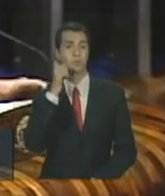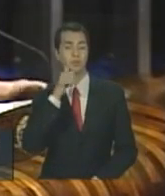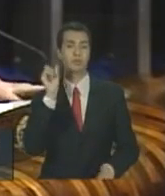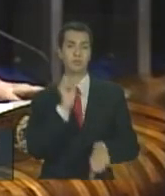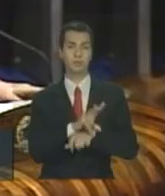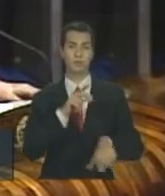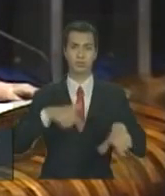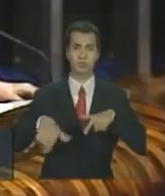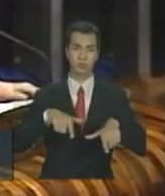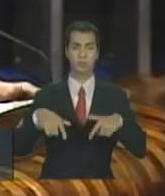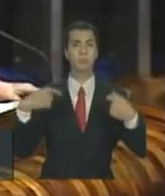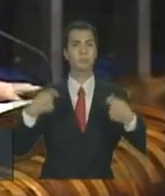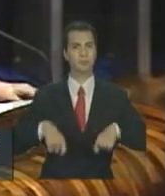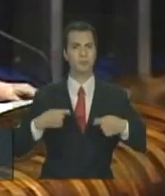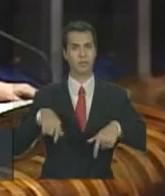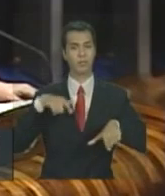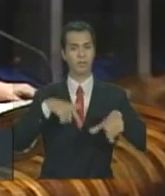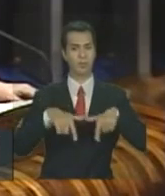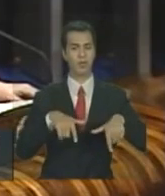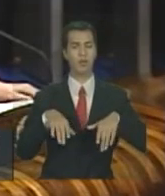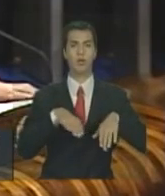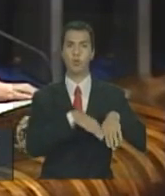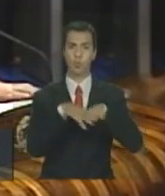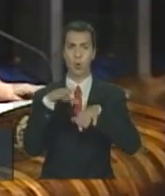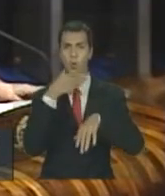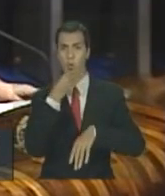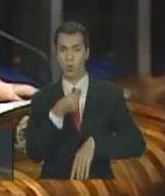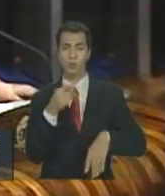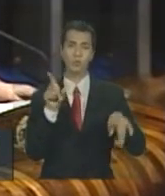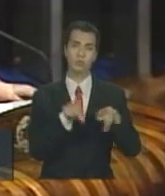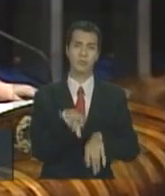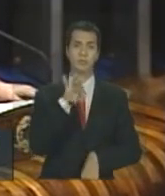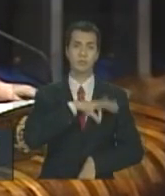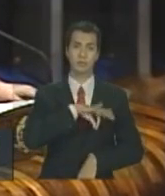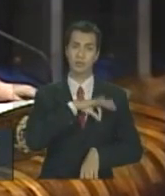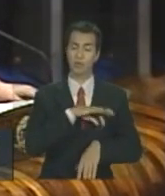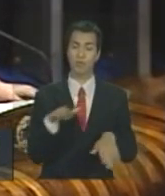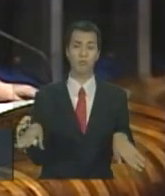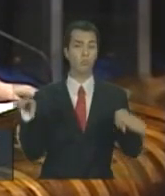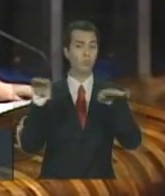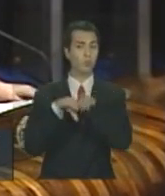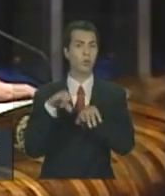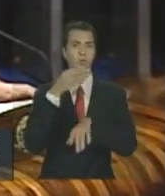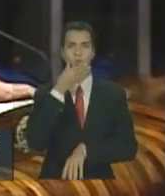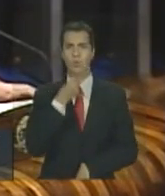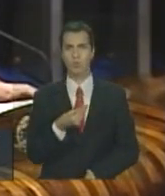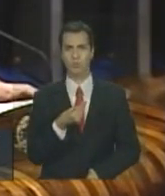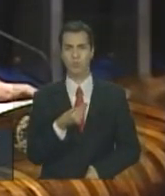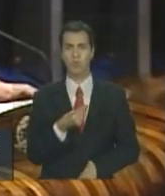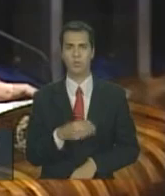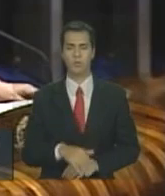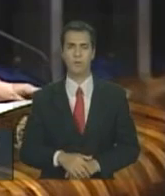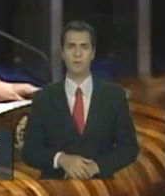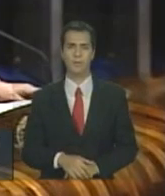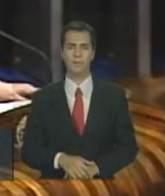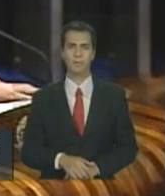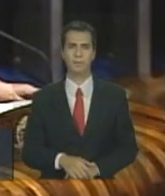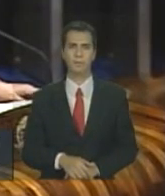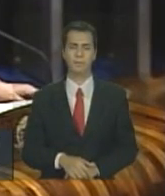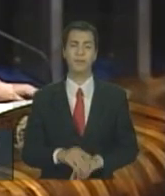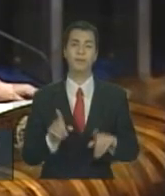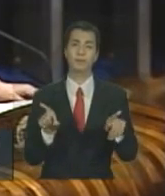a trabalho igual, salário igual, como também no que se refere ao fato das mulheres, para trabalhar,